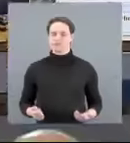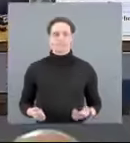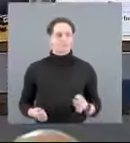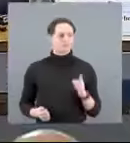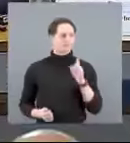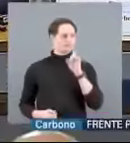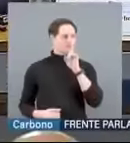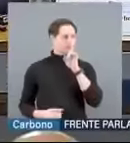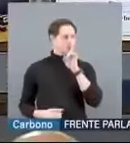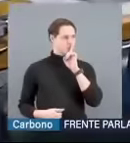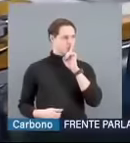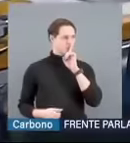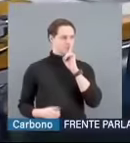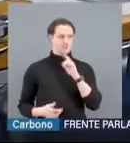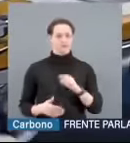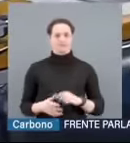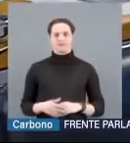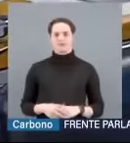Permanecerei em silêncio.